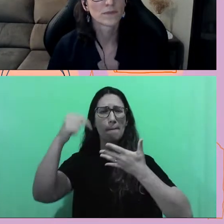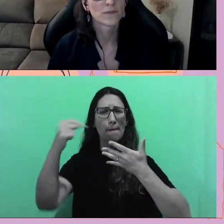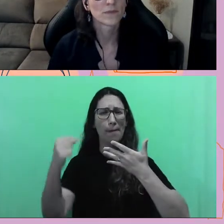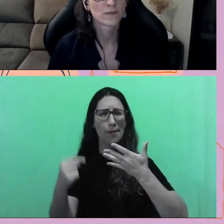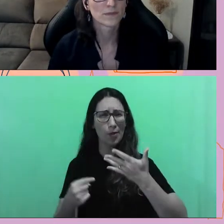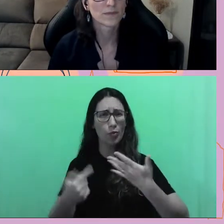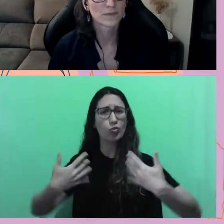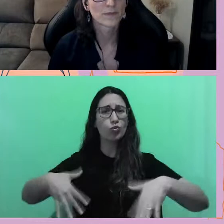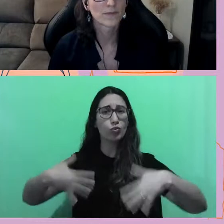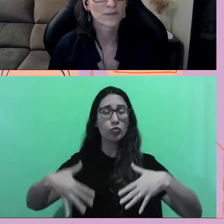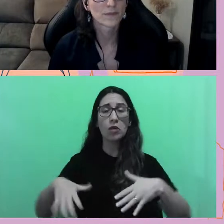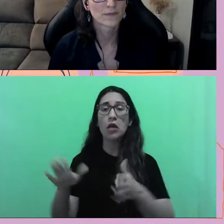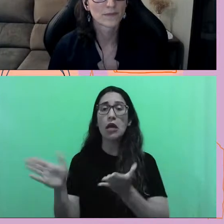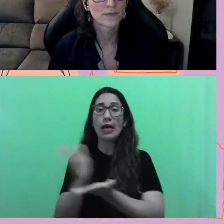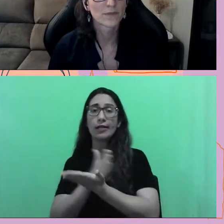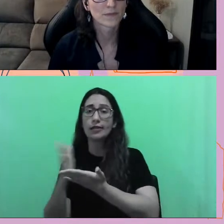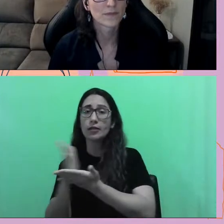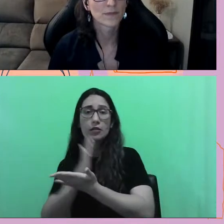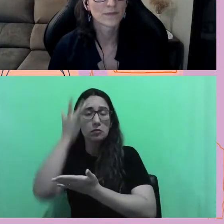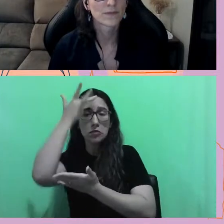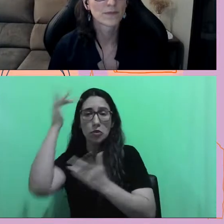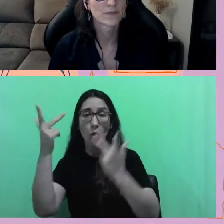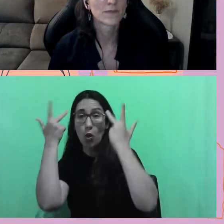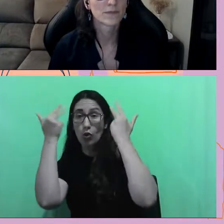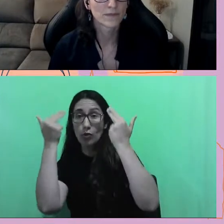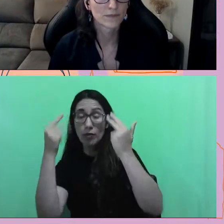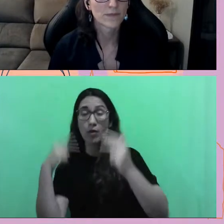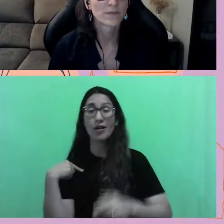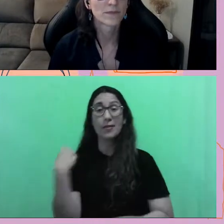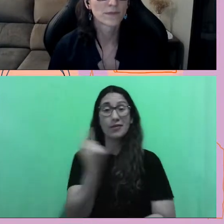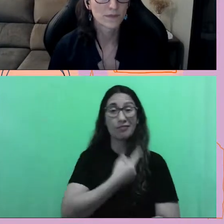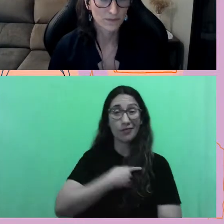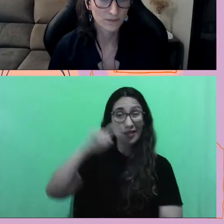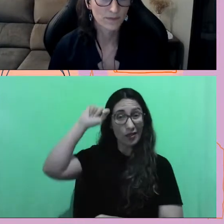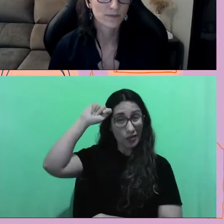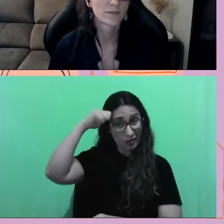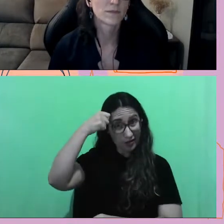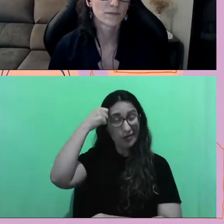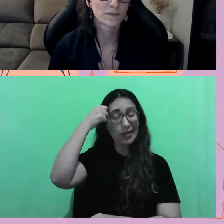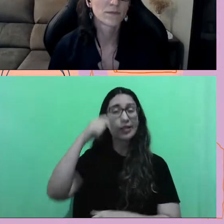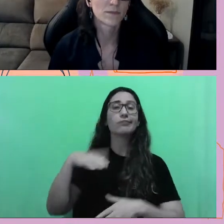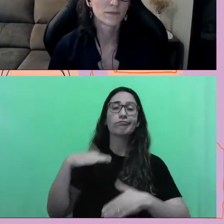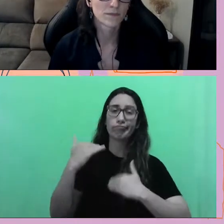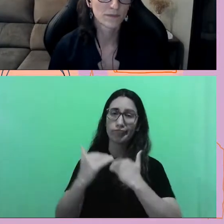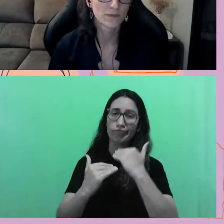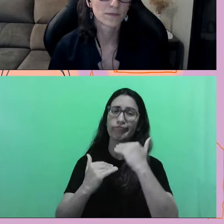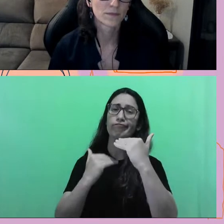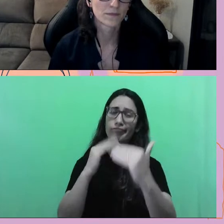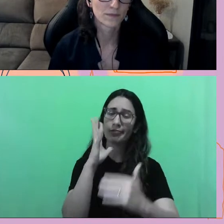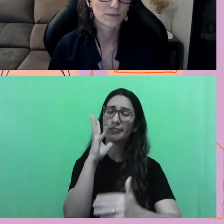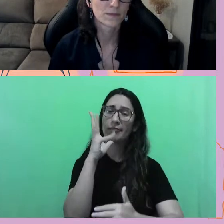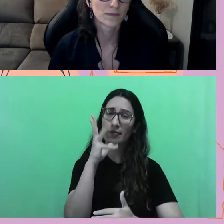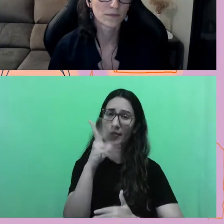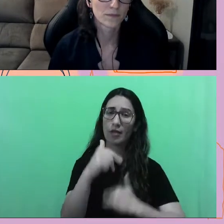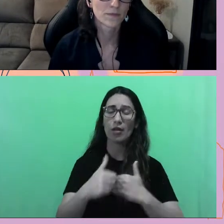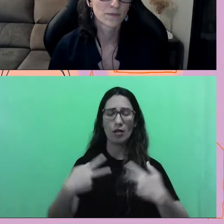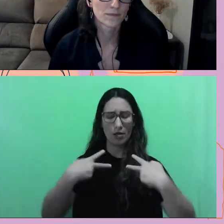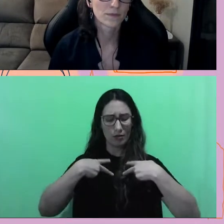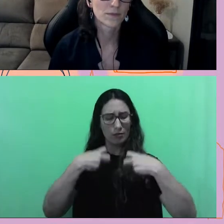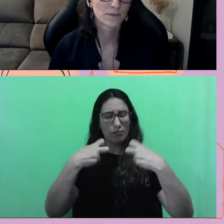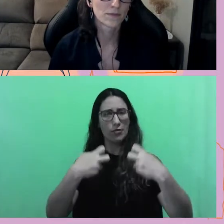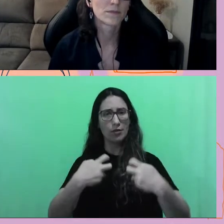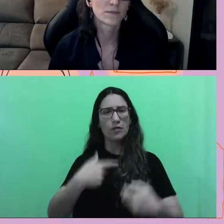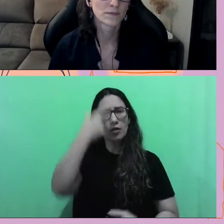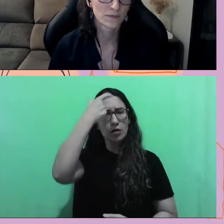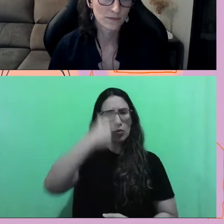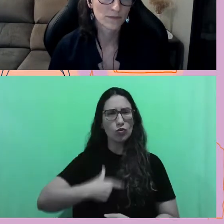outras pessoas, às vezes, é muito comum, para a gente acaba sendo um processo mais demorado. E me reconhecer enquanto mulher negra, né,